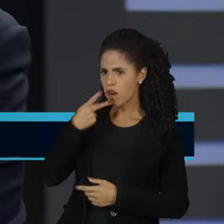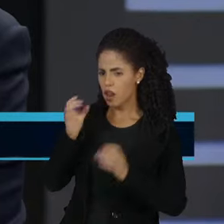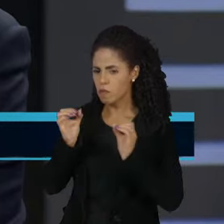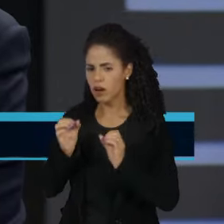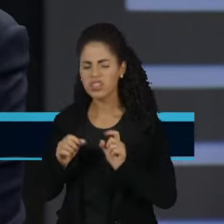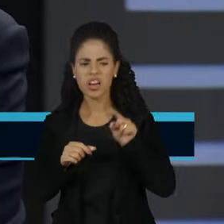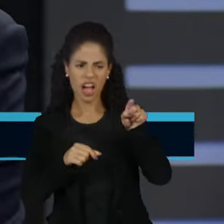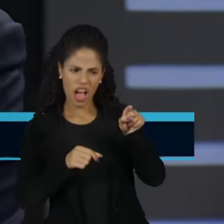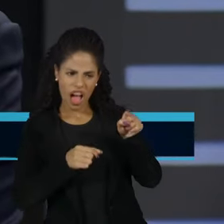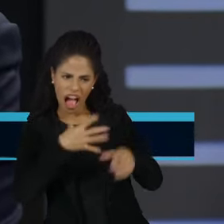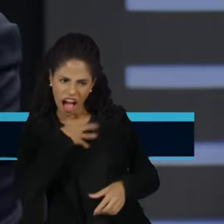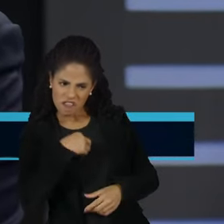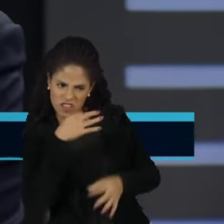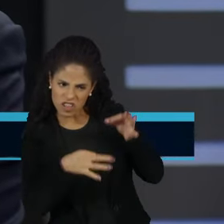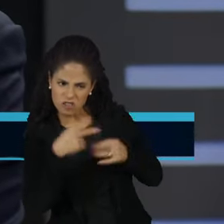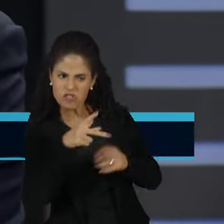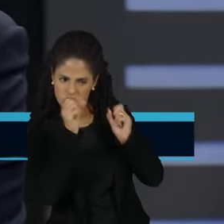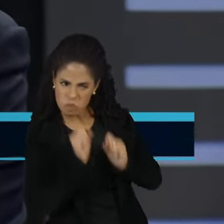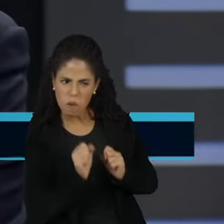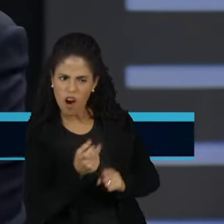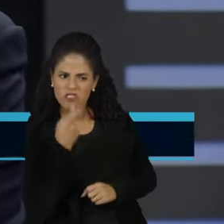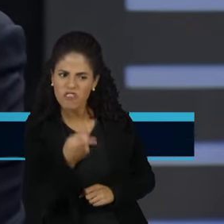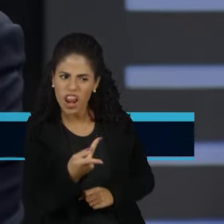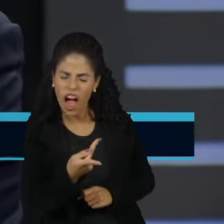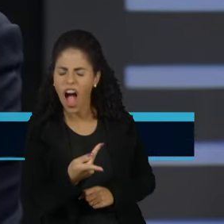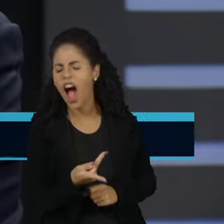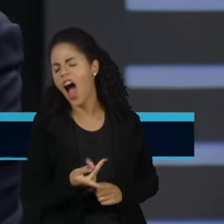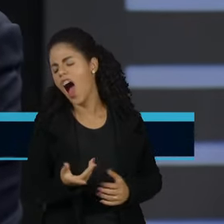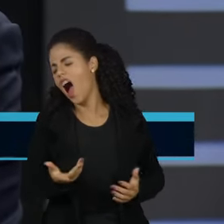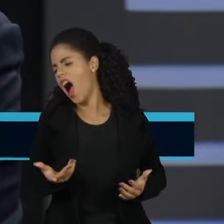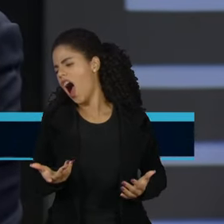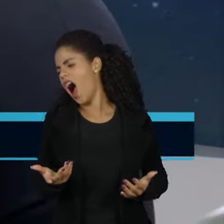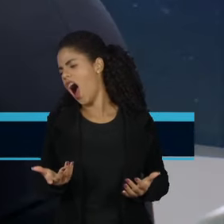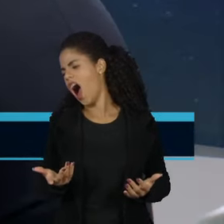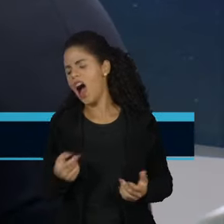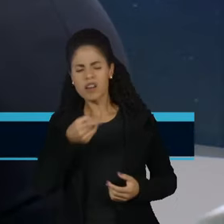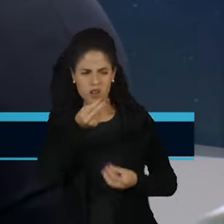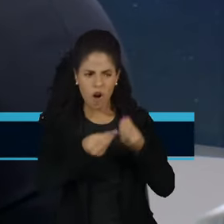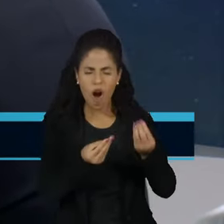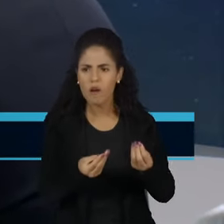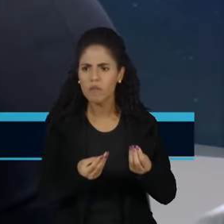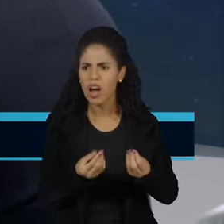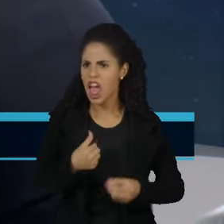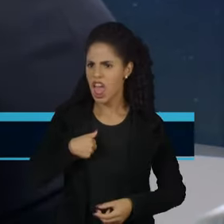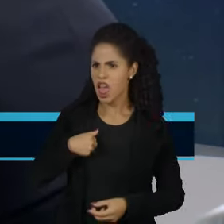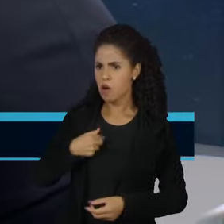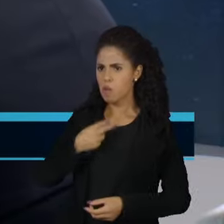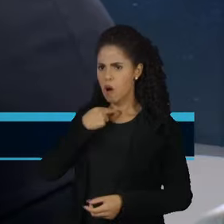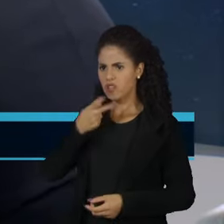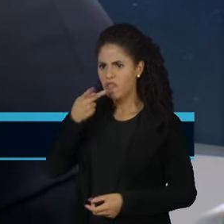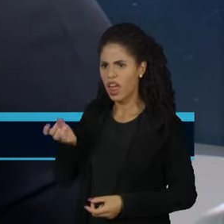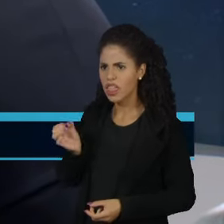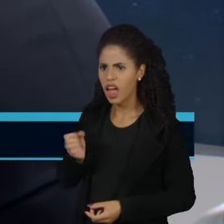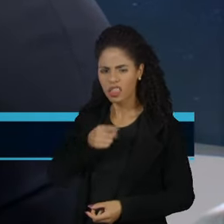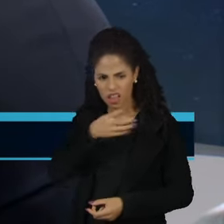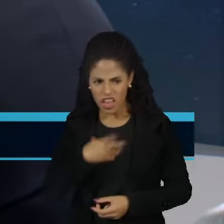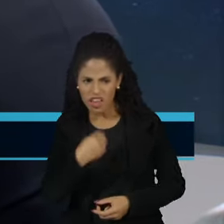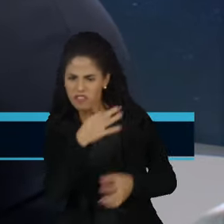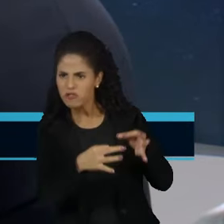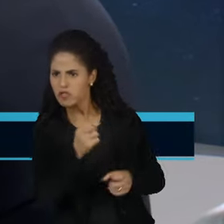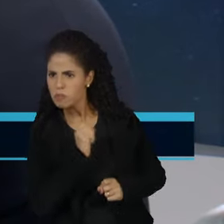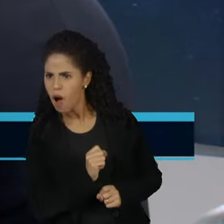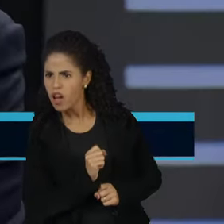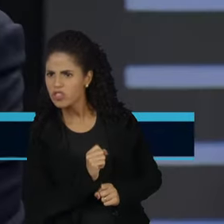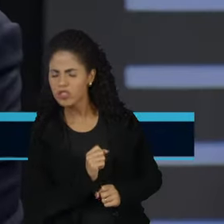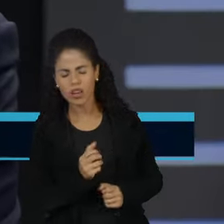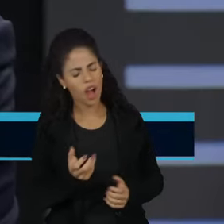tem direito de falar, como é que é isso? Pois é, a filha do juiz não teve nenhum caso com nenhum ator da pornografia, não fez suborno a nenhum ator de